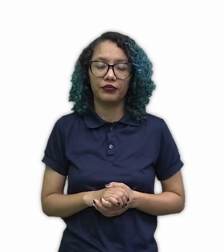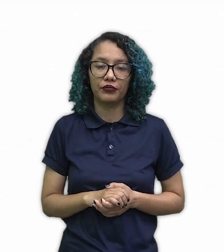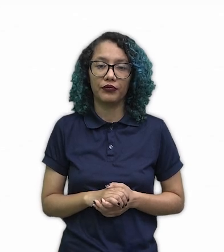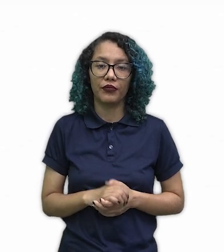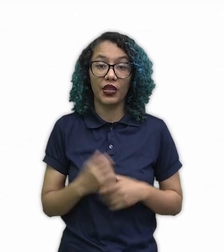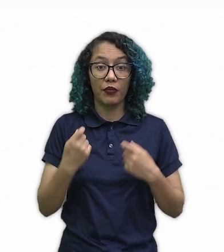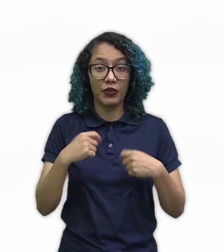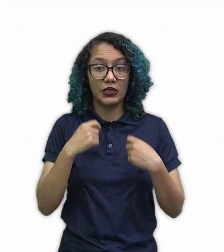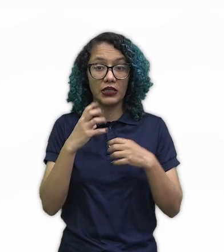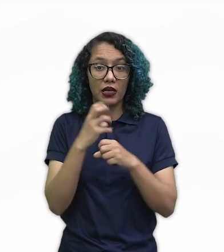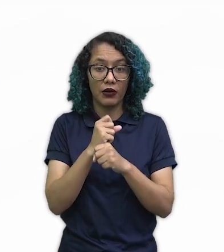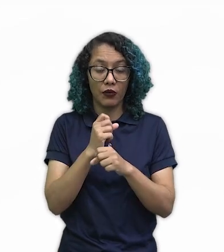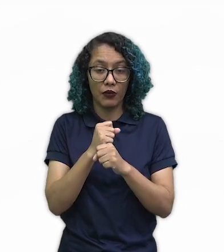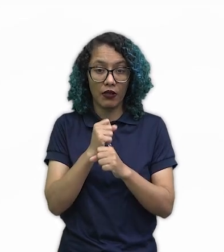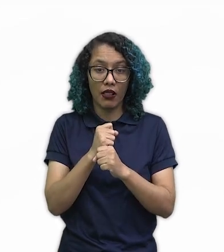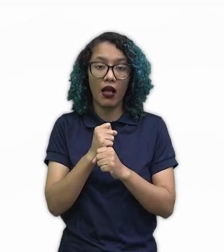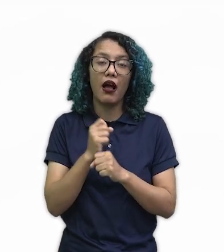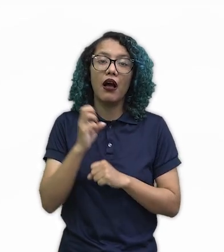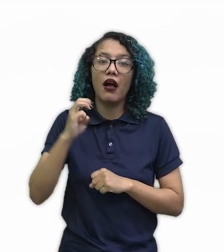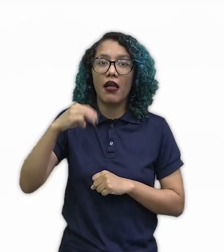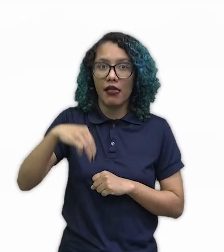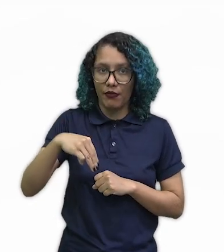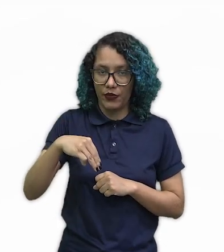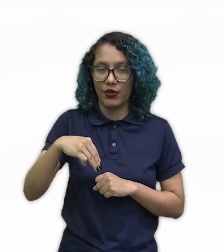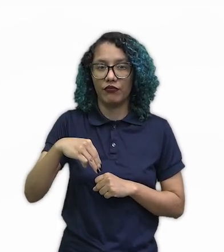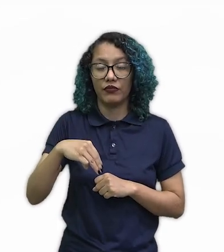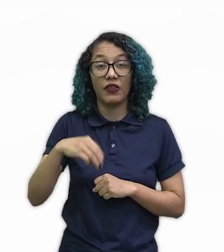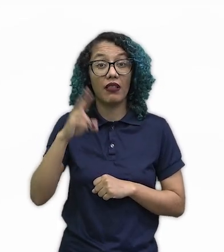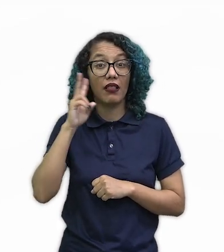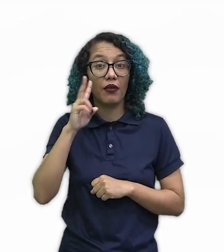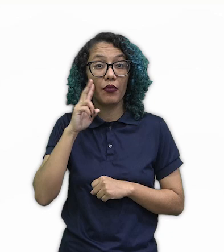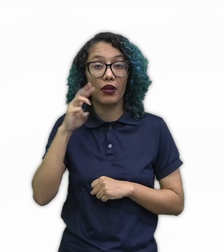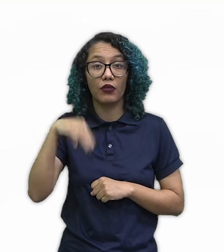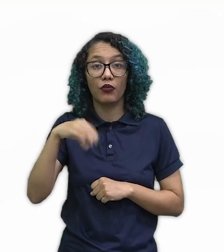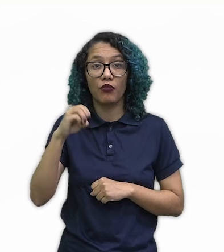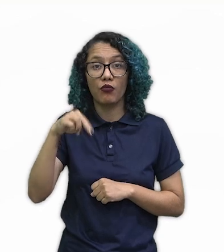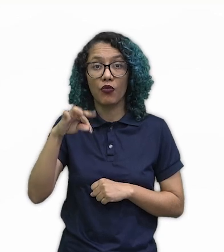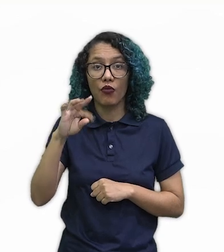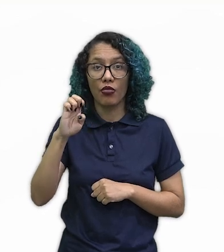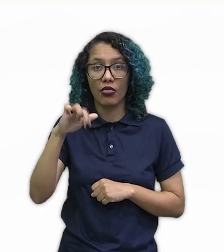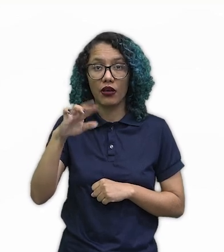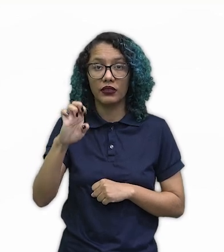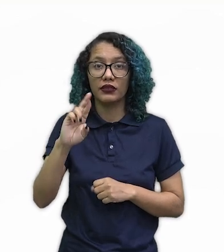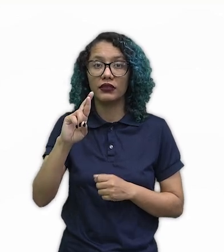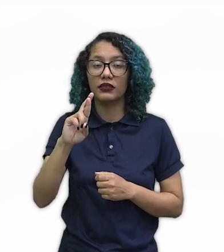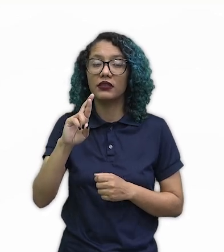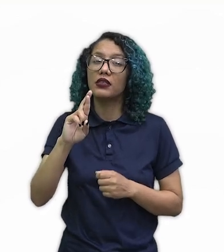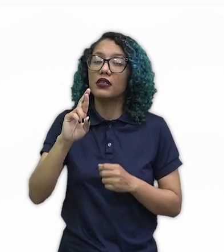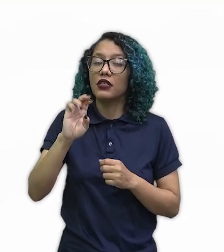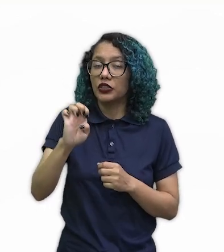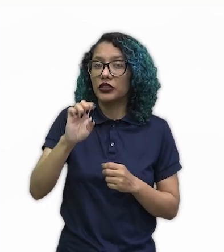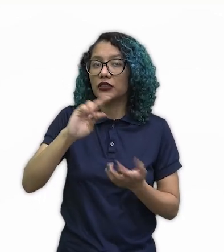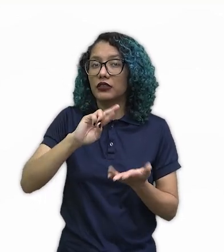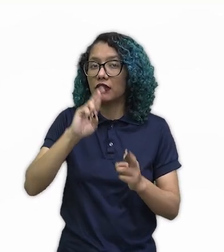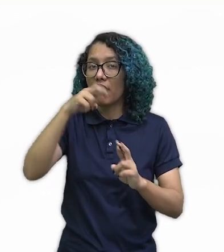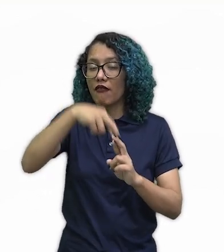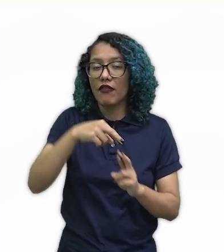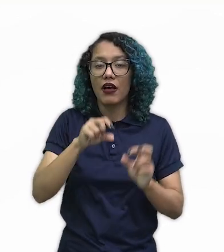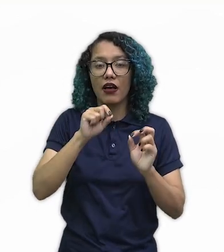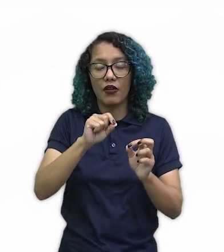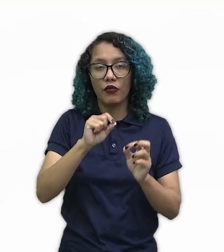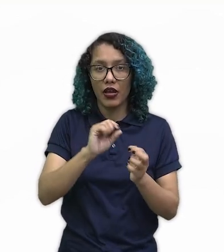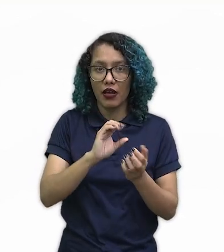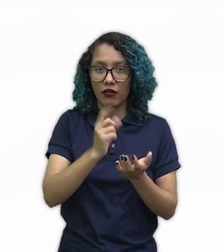os juros simples. Agora eu vou te mostrar uma coisa bem legal que é importante você saber para que possa fazer uma boa avaliação.